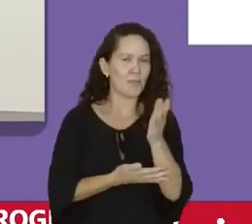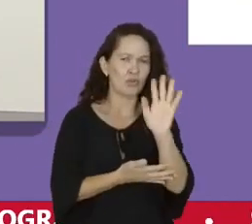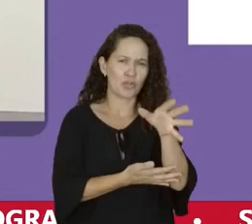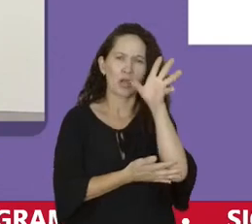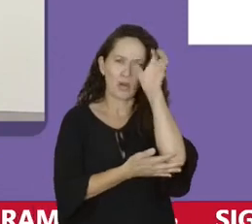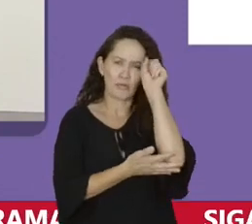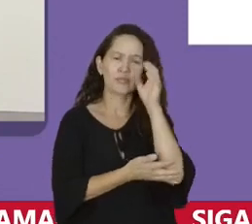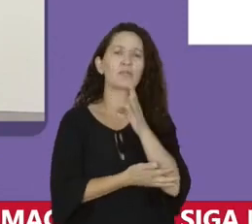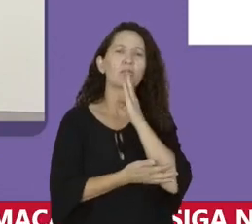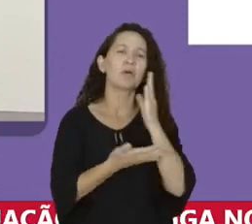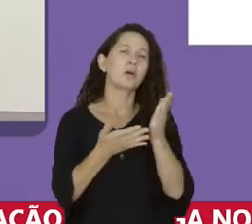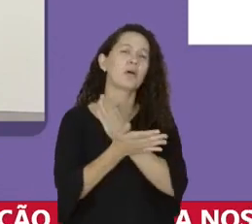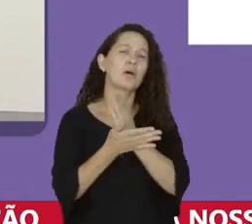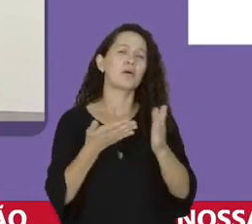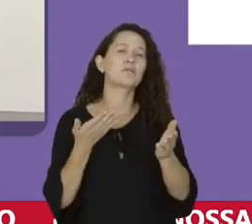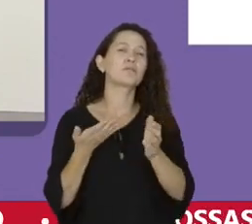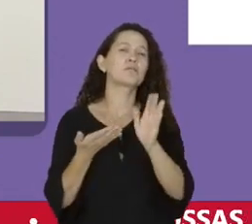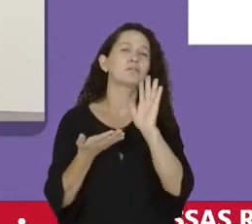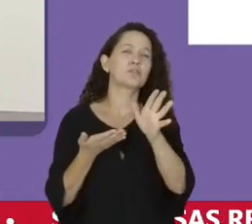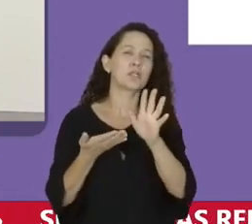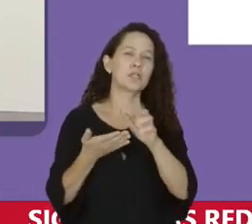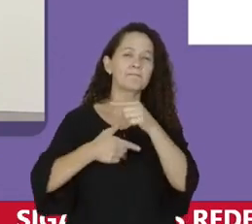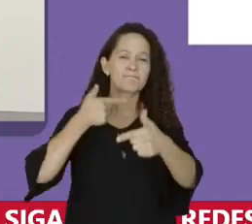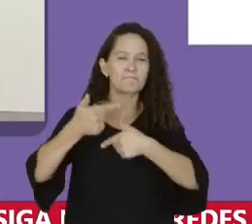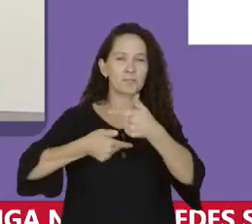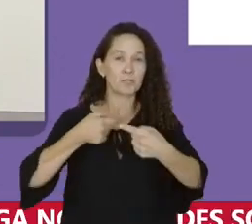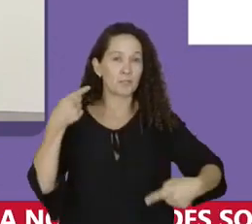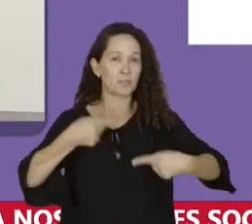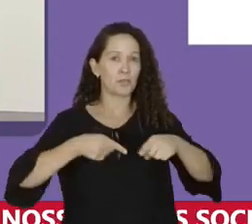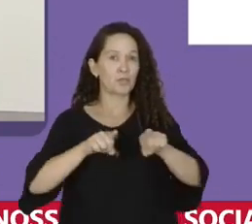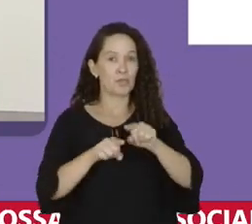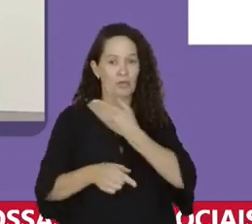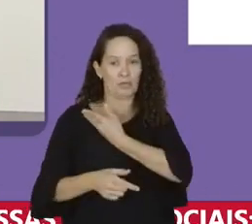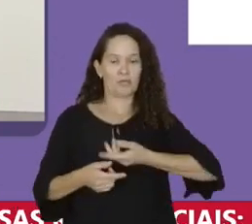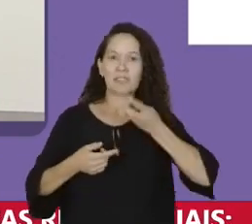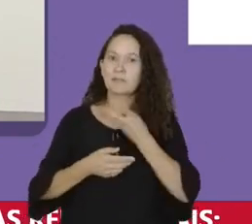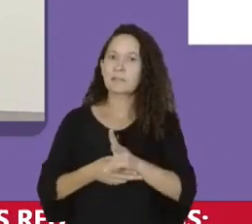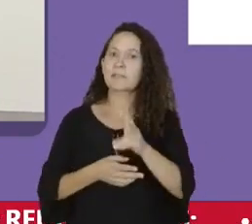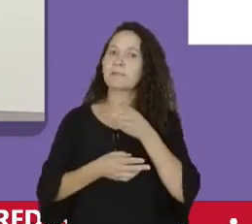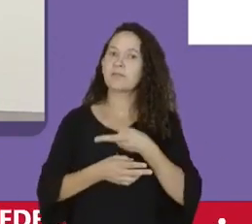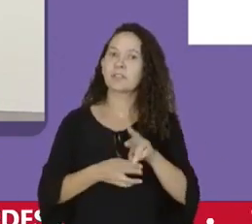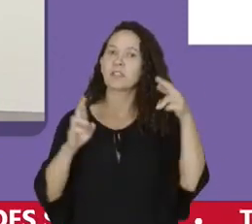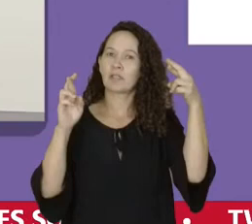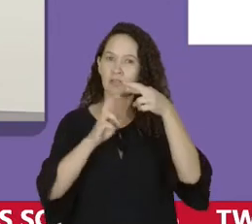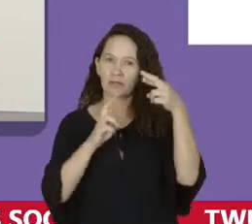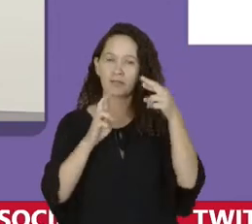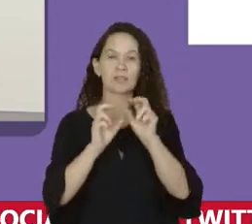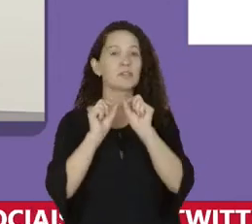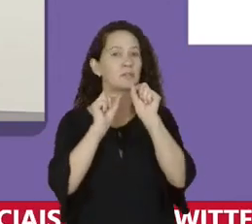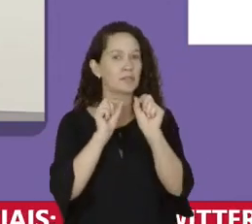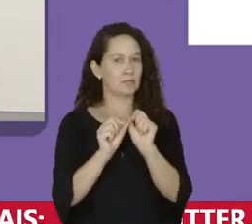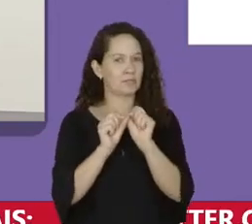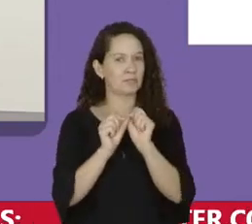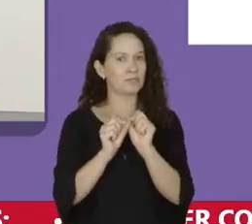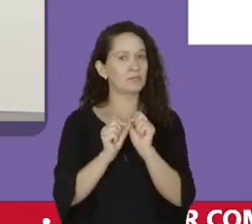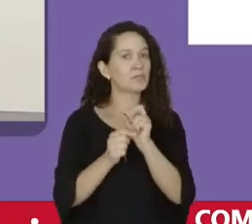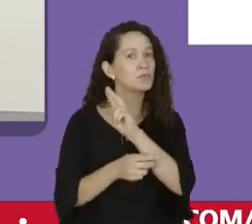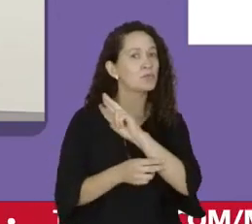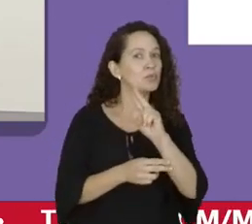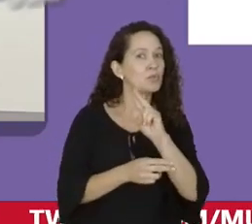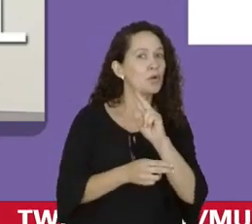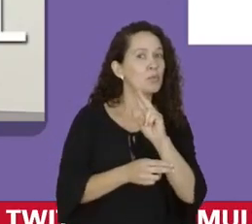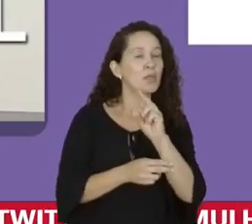ter ouvido já, muitos na atividade política, porque o governo toda hora tem feito referência a isso, que é o